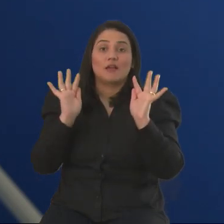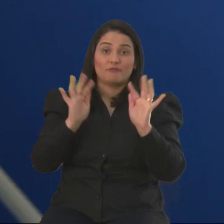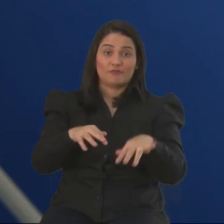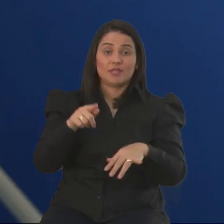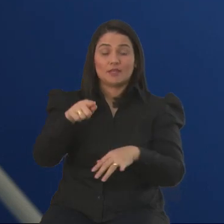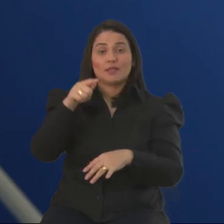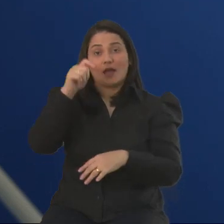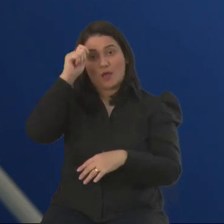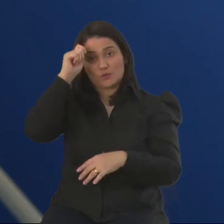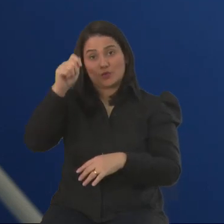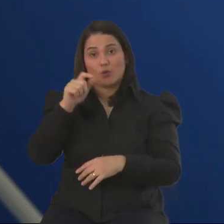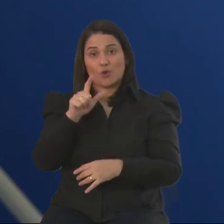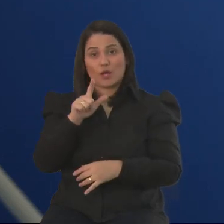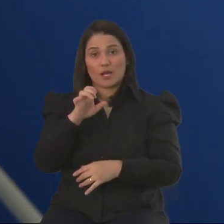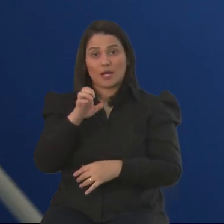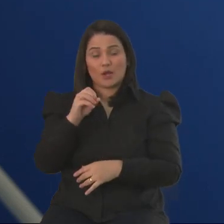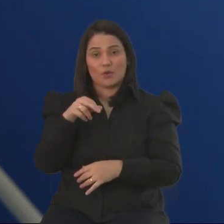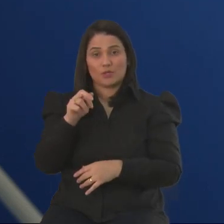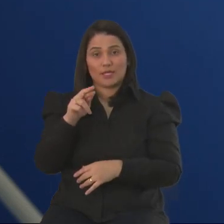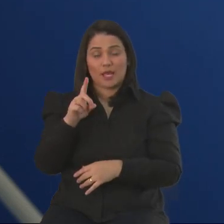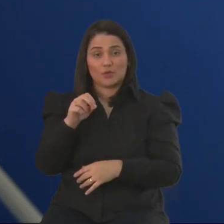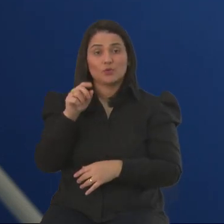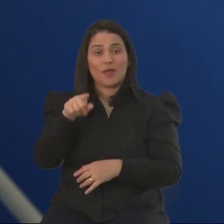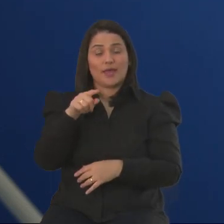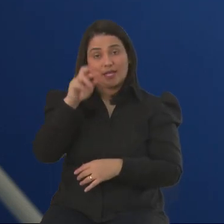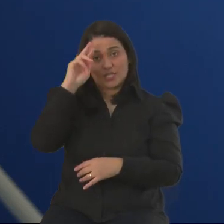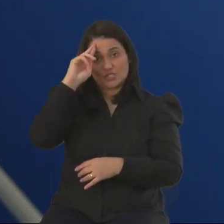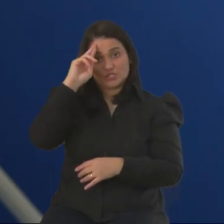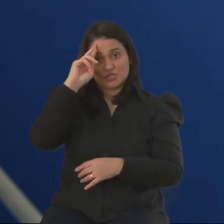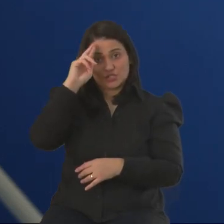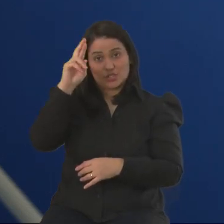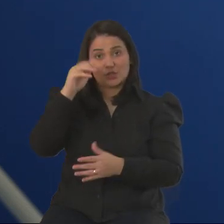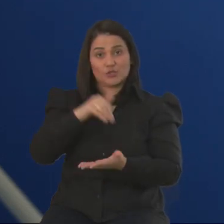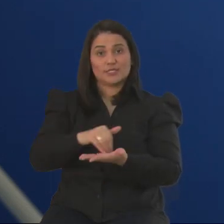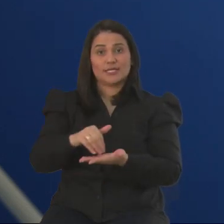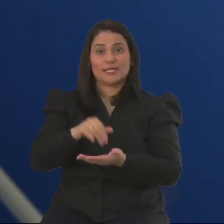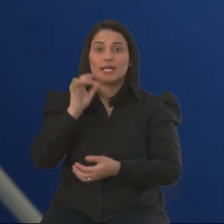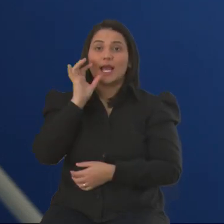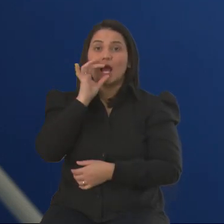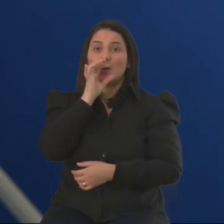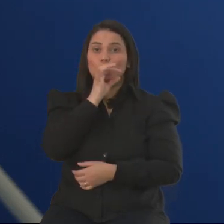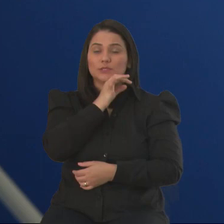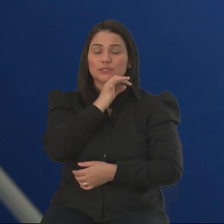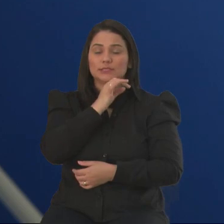Leonardo, que é diretor, eu esqueci de falar, da Secretaria de Caldas Novas.